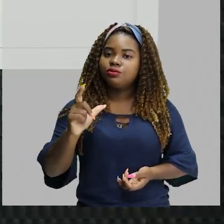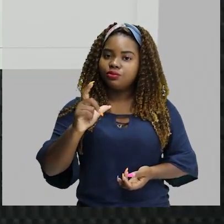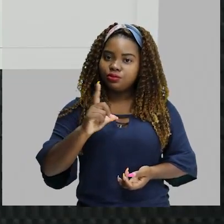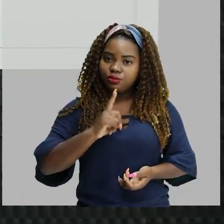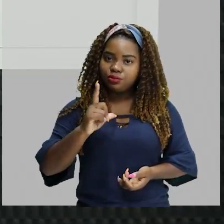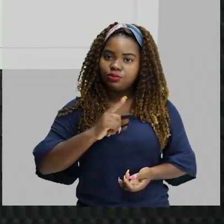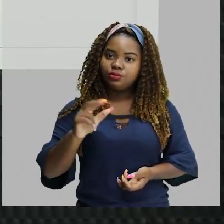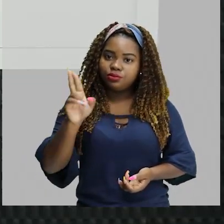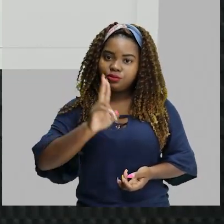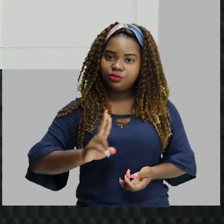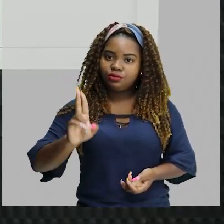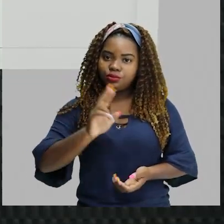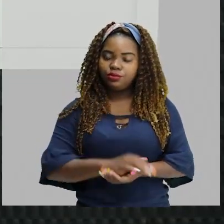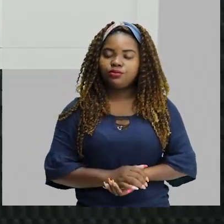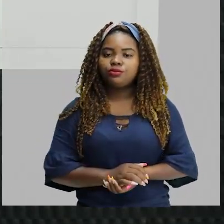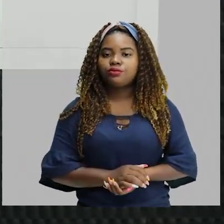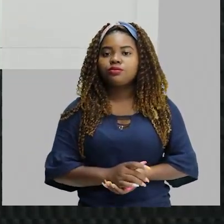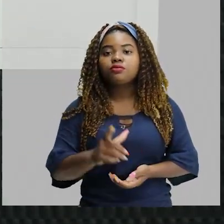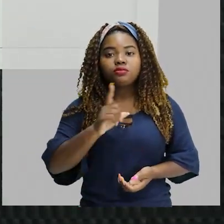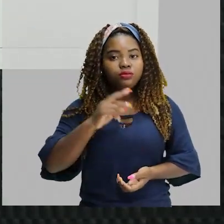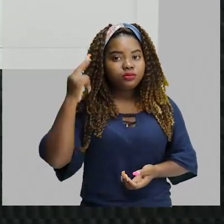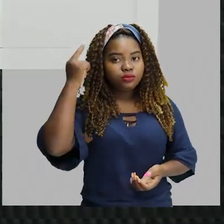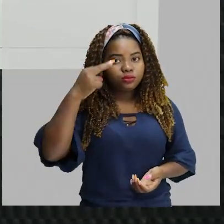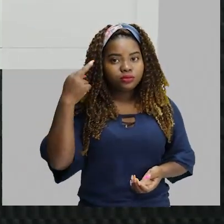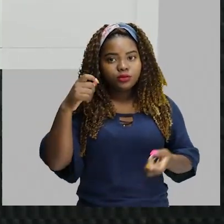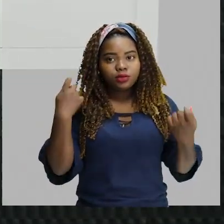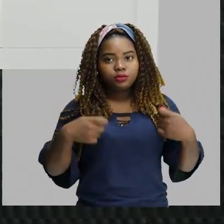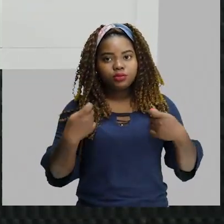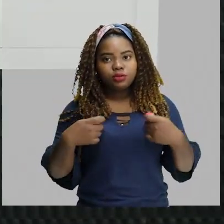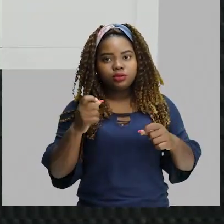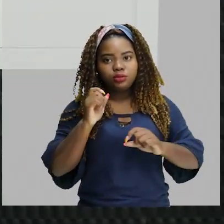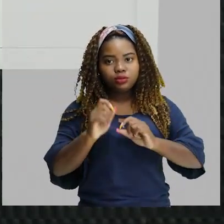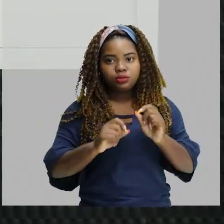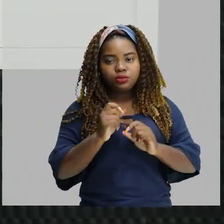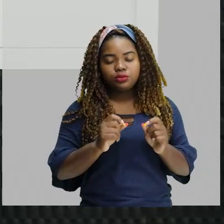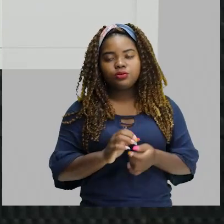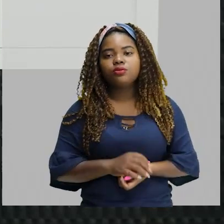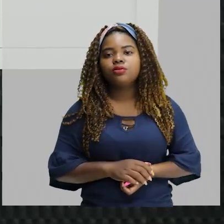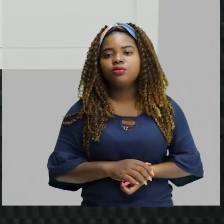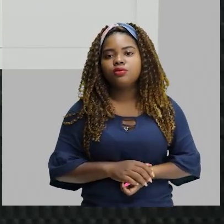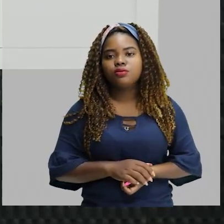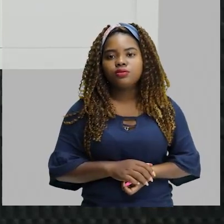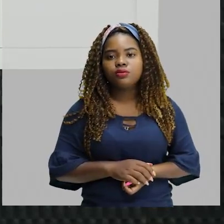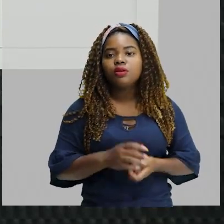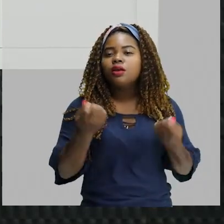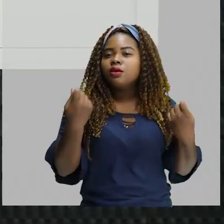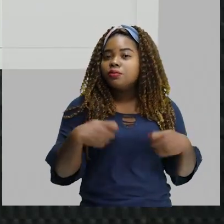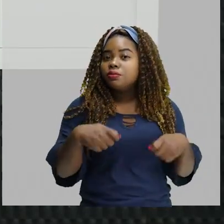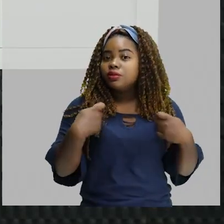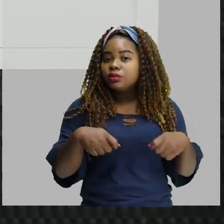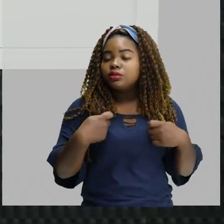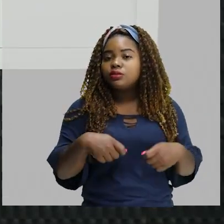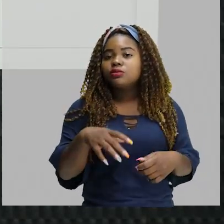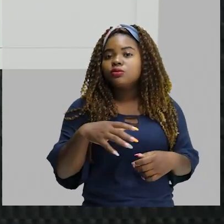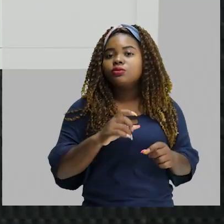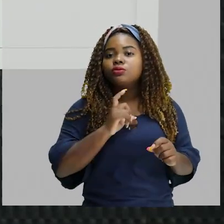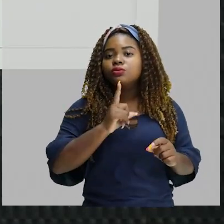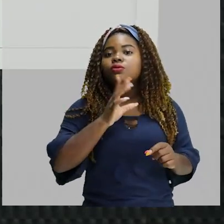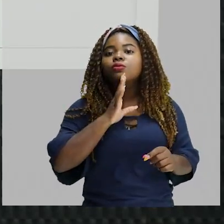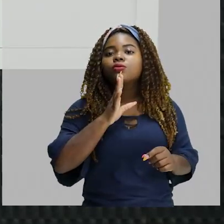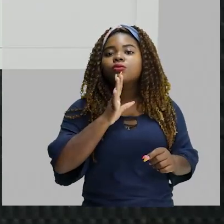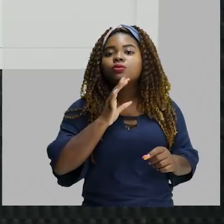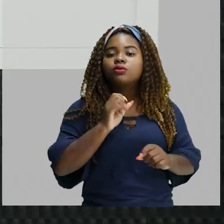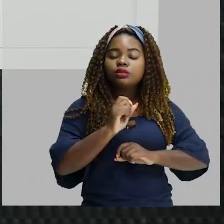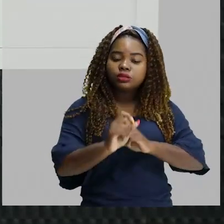serviços. Obviamente, quando eu tenho um raciocínio, eu preciso estabelecer, claro, eu preciso reconhecer, eu